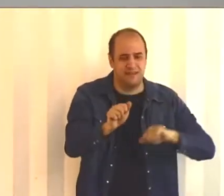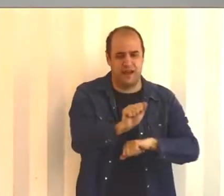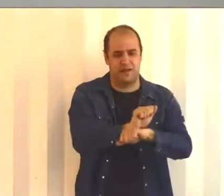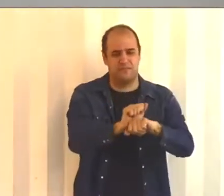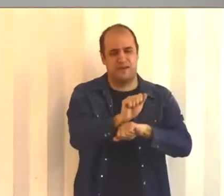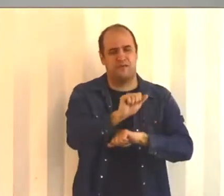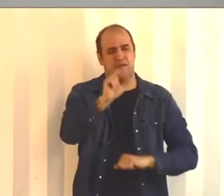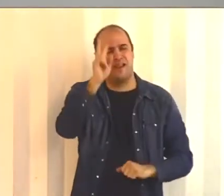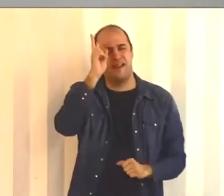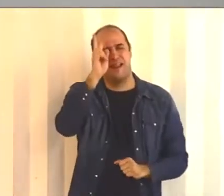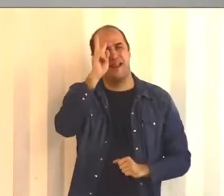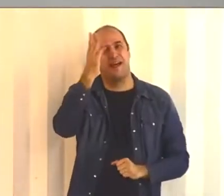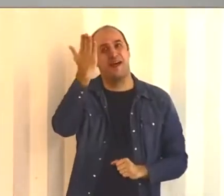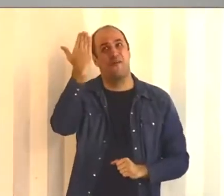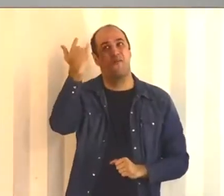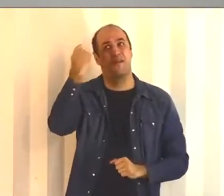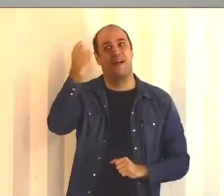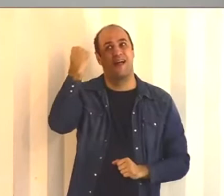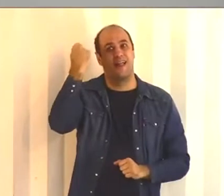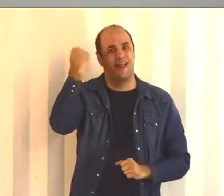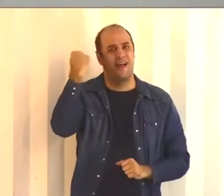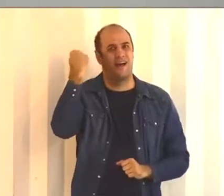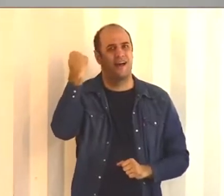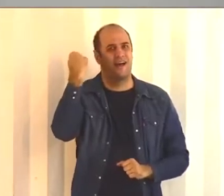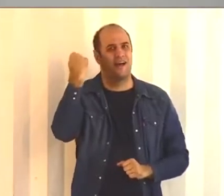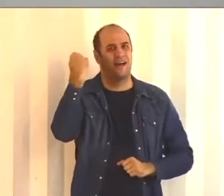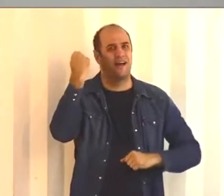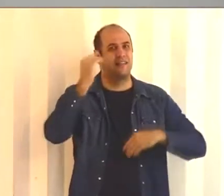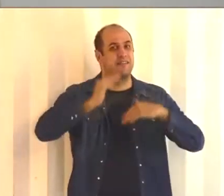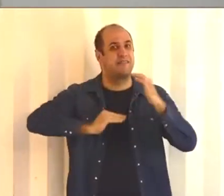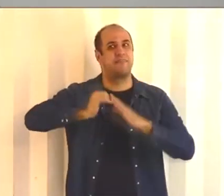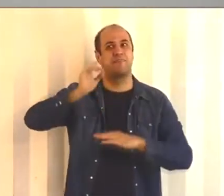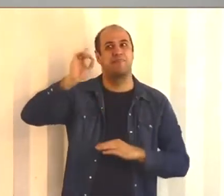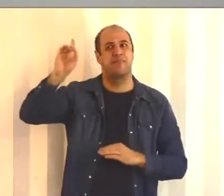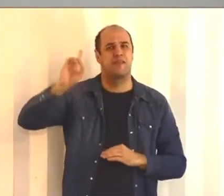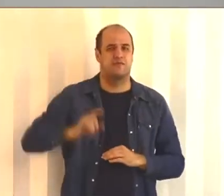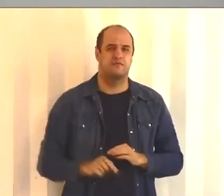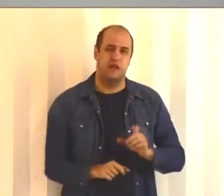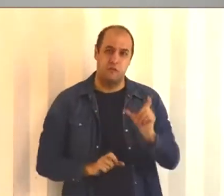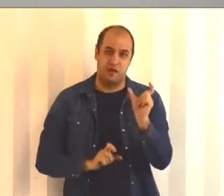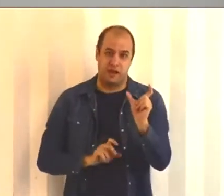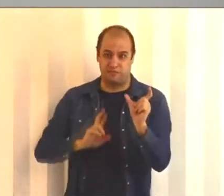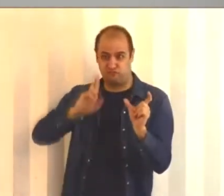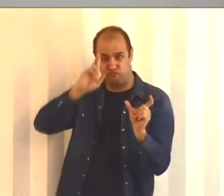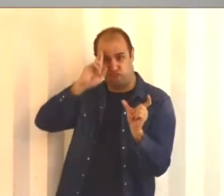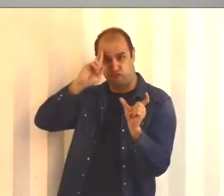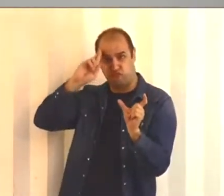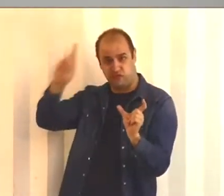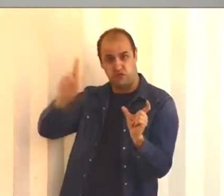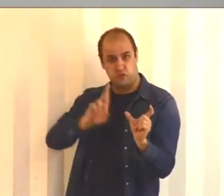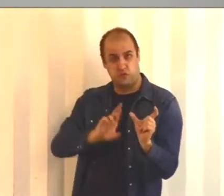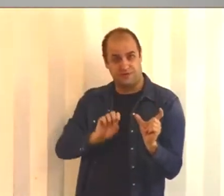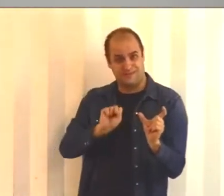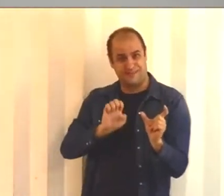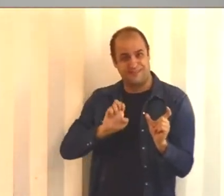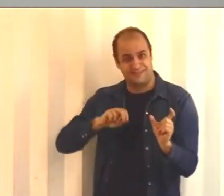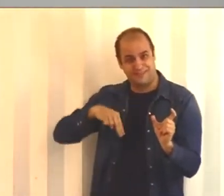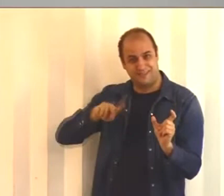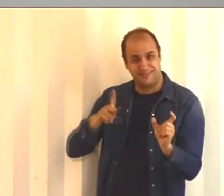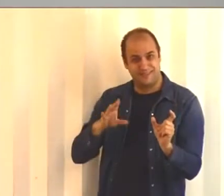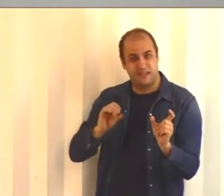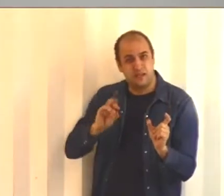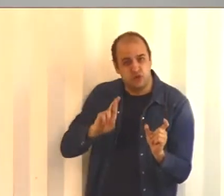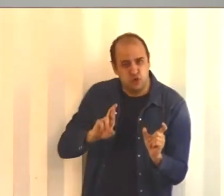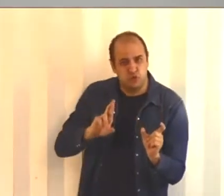lembra de quem fez aquilo. E a palavra Senhor aqui no texto, inclusive, por 2 vezes aparece a